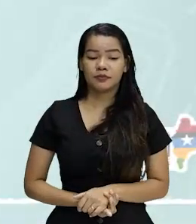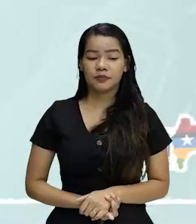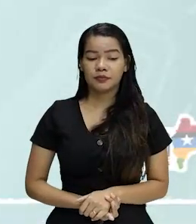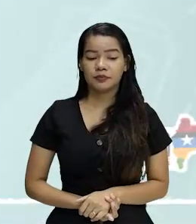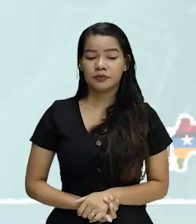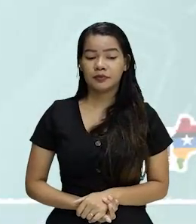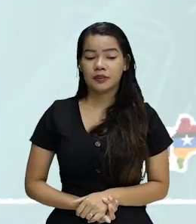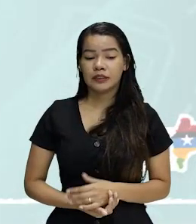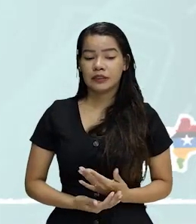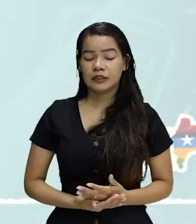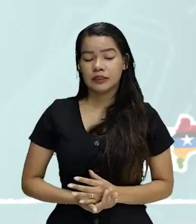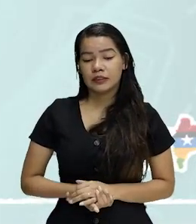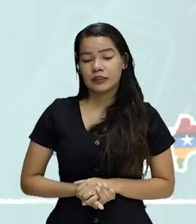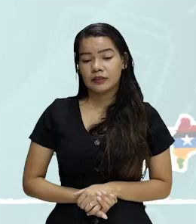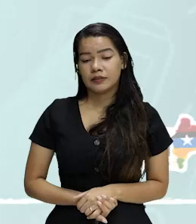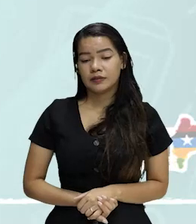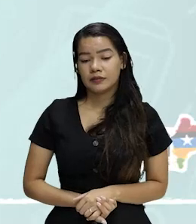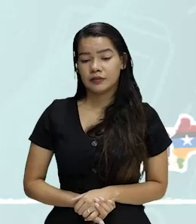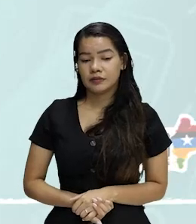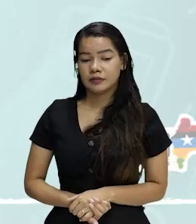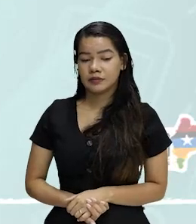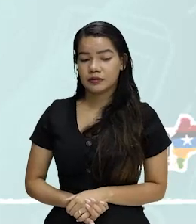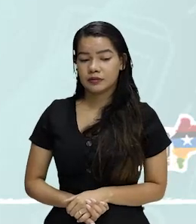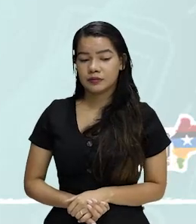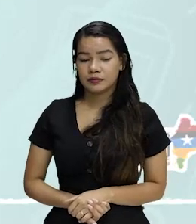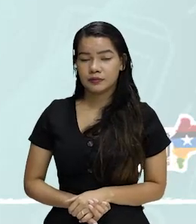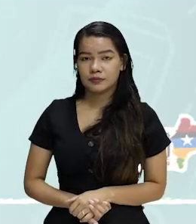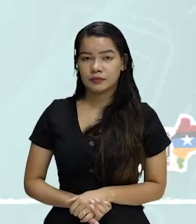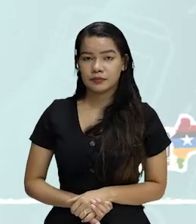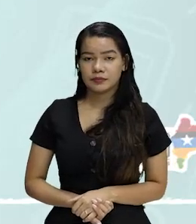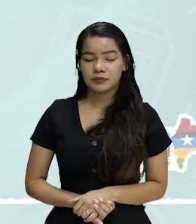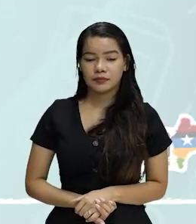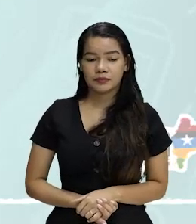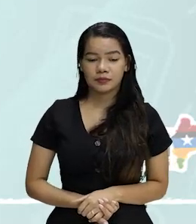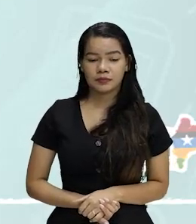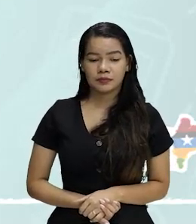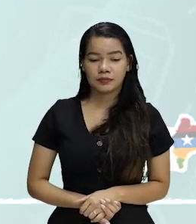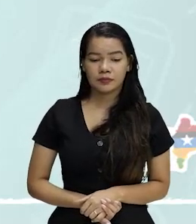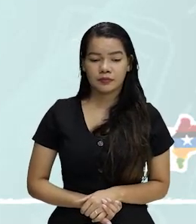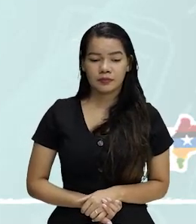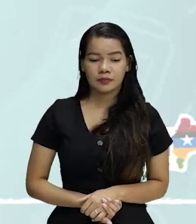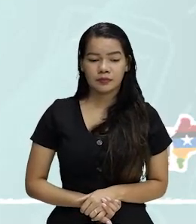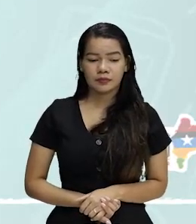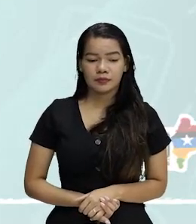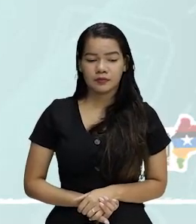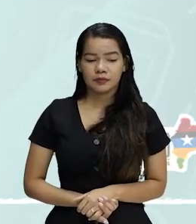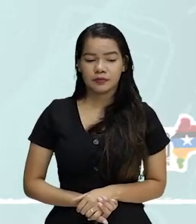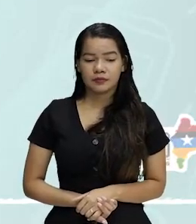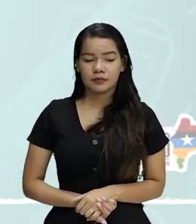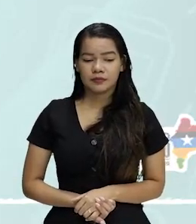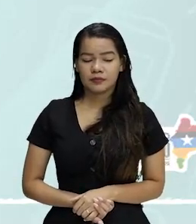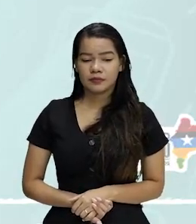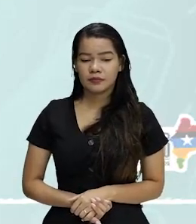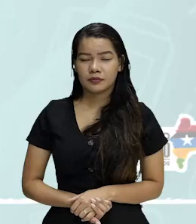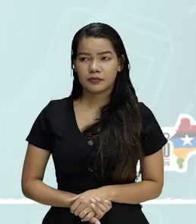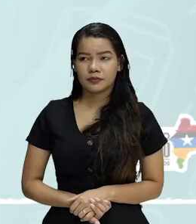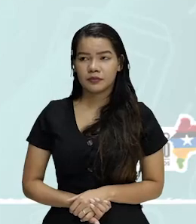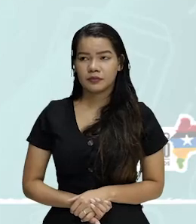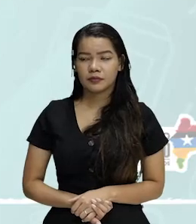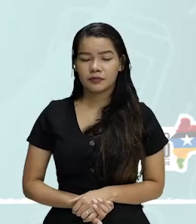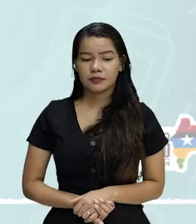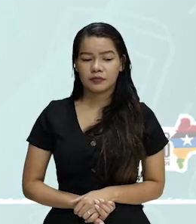exemplo, na sentença I truly think she will always be full of enthusiasm, falando de